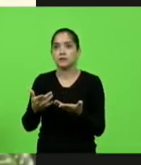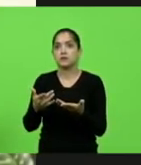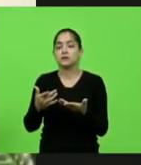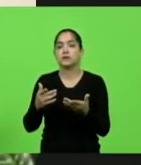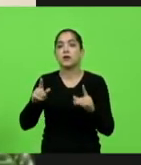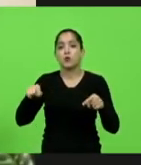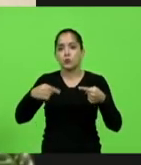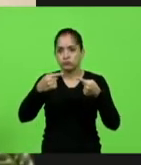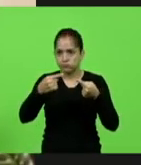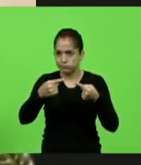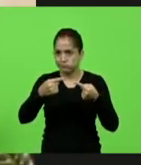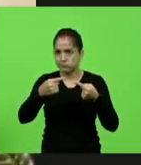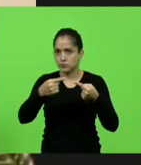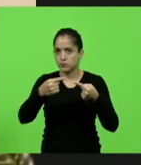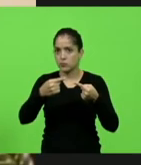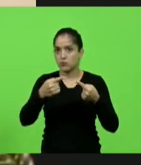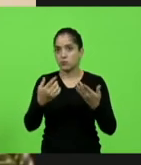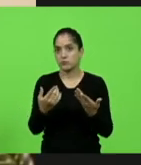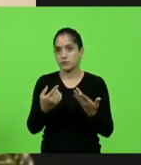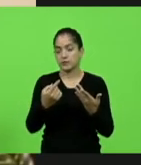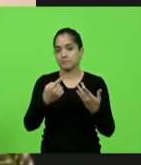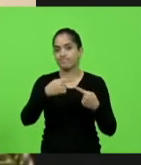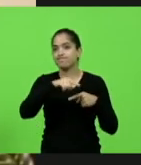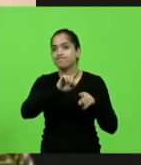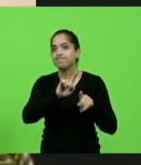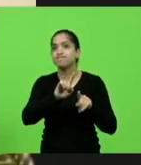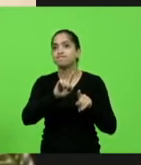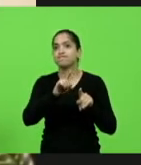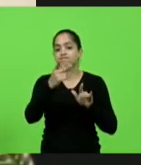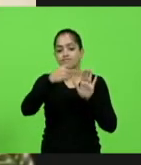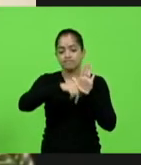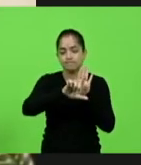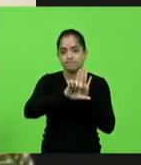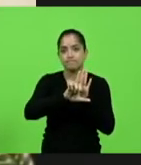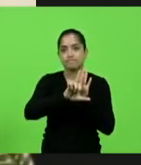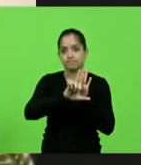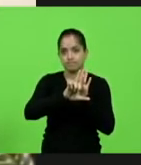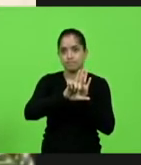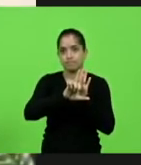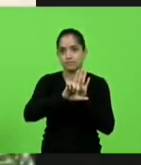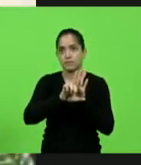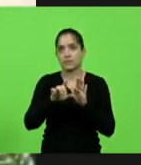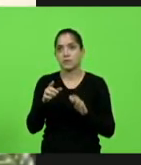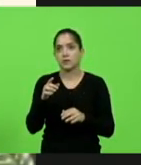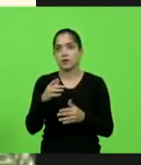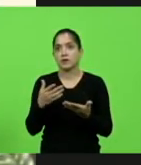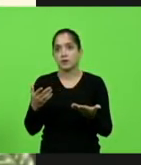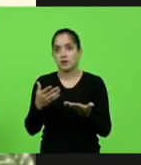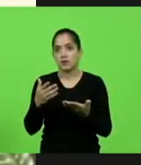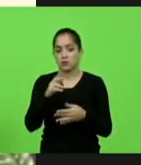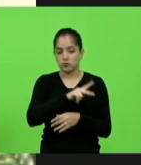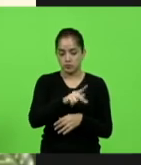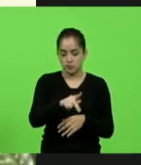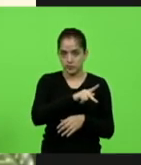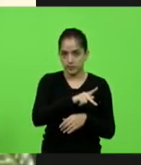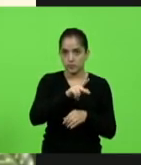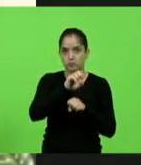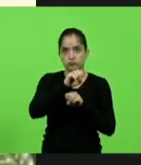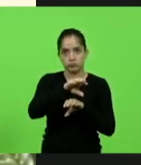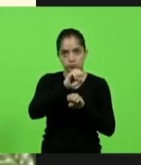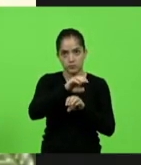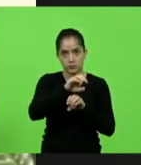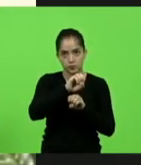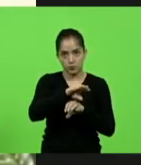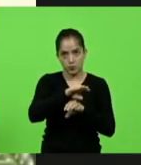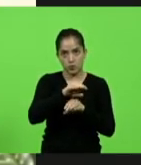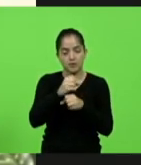esse projeto, e rapidamente eu vou me posicionar aqui, né, da onde estou falando. Eu sou educador, dou aula há